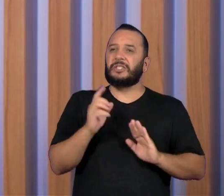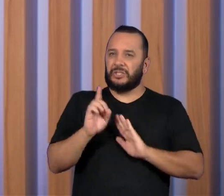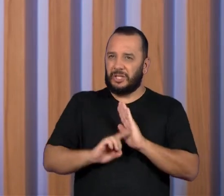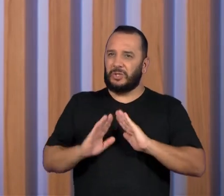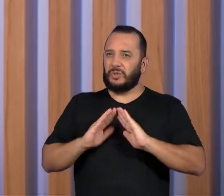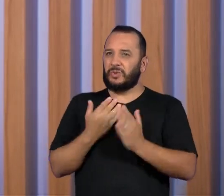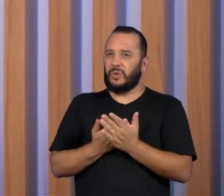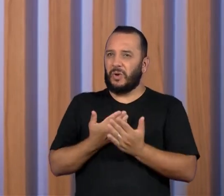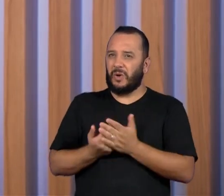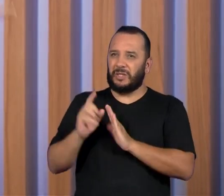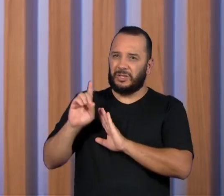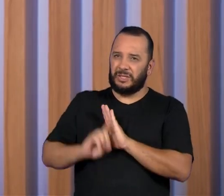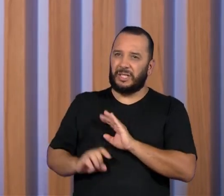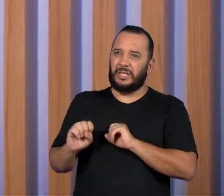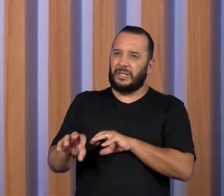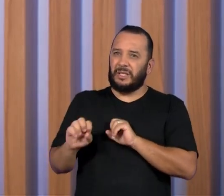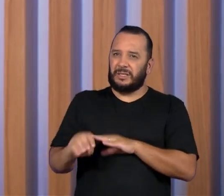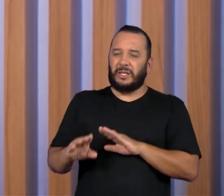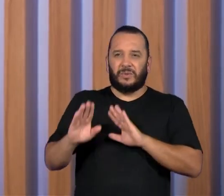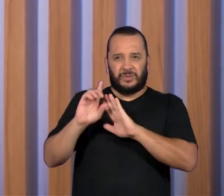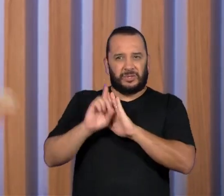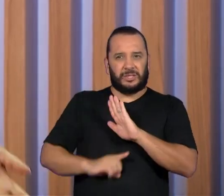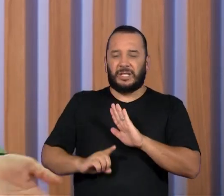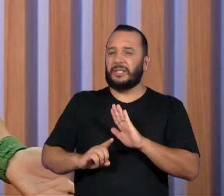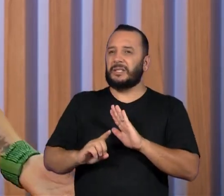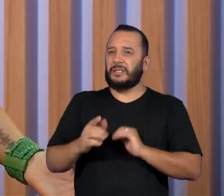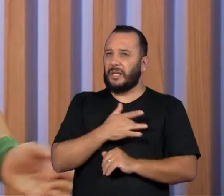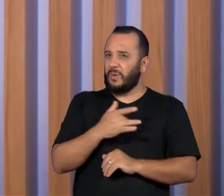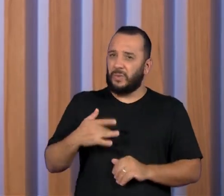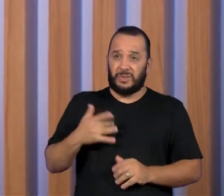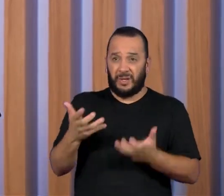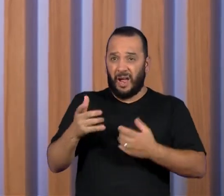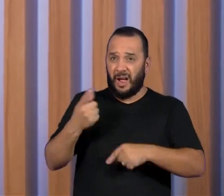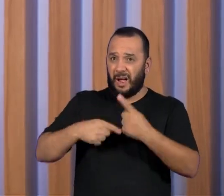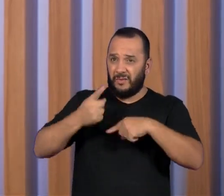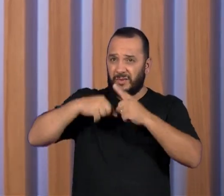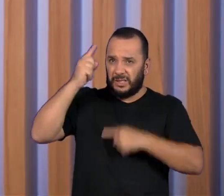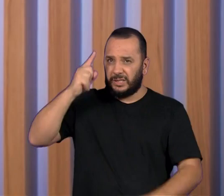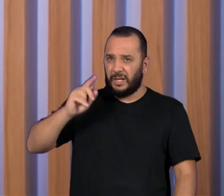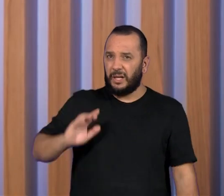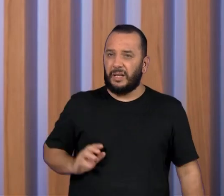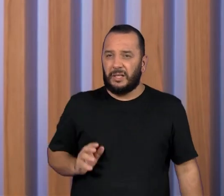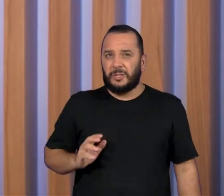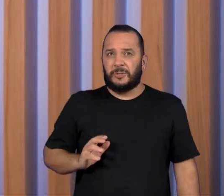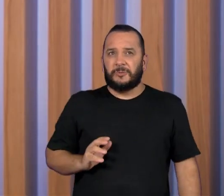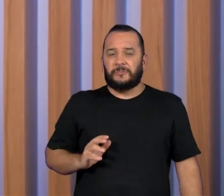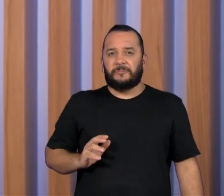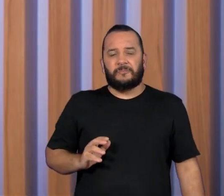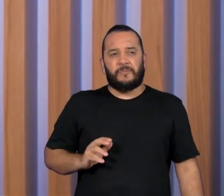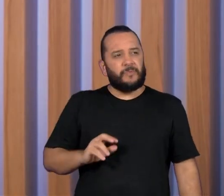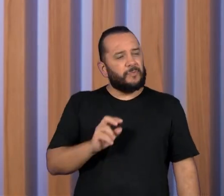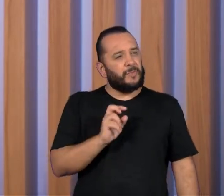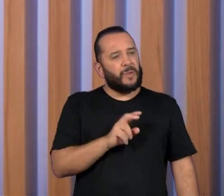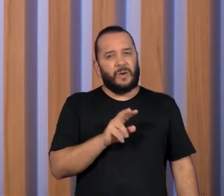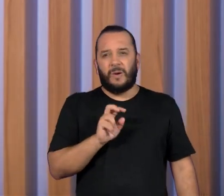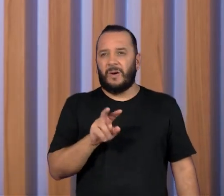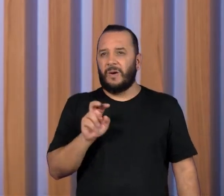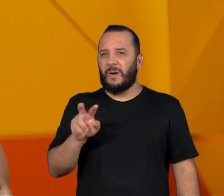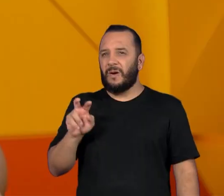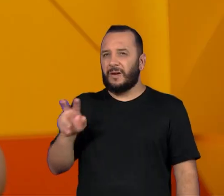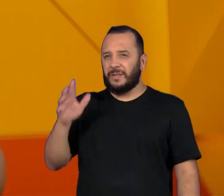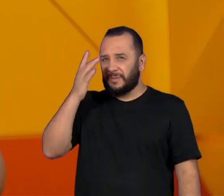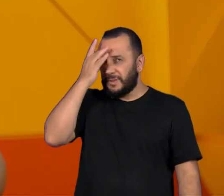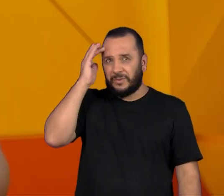quero ter educação, também quero ter saúde, eu quero avançar, eu quero ser alguém. Então, quando eu olho para as pessoas, e hoje eu olho muito no